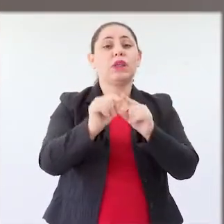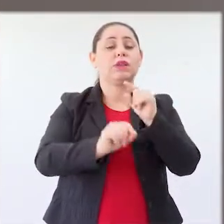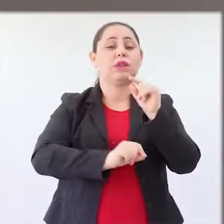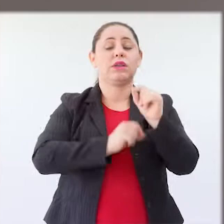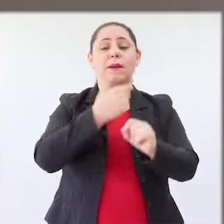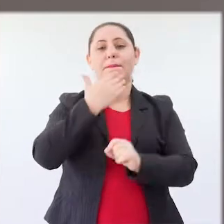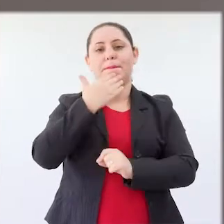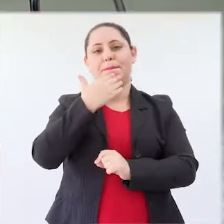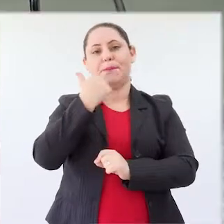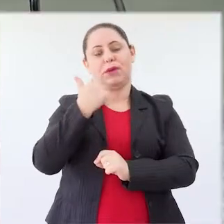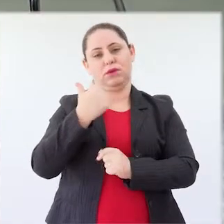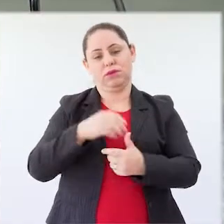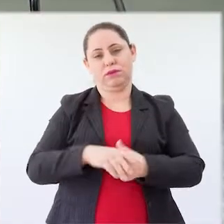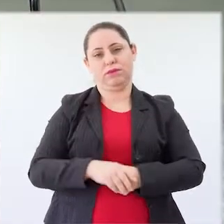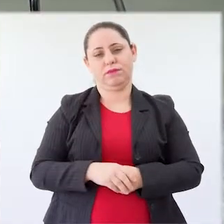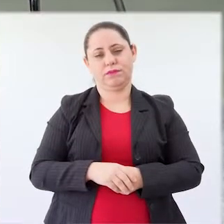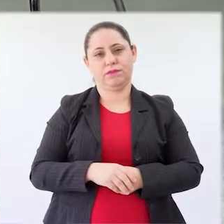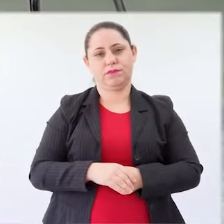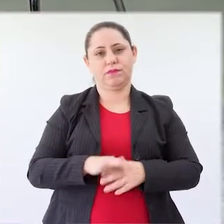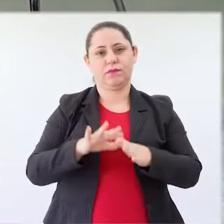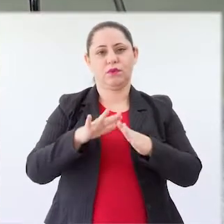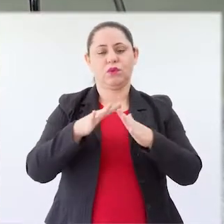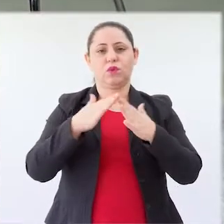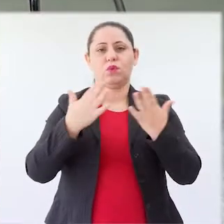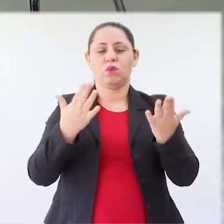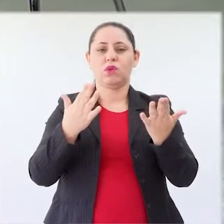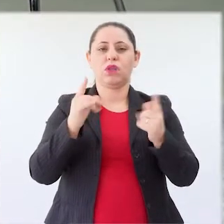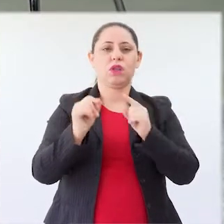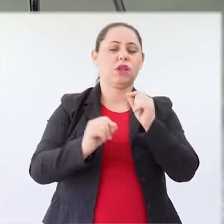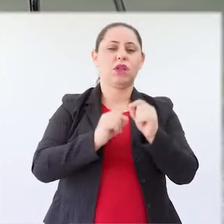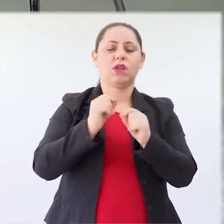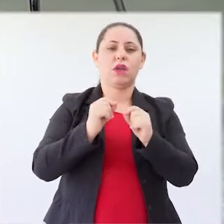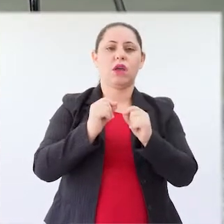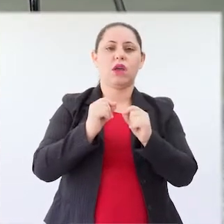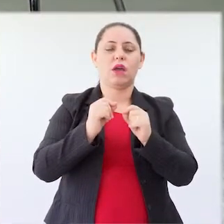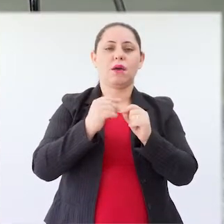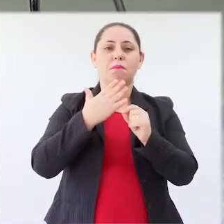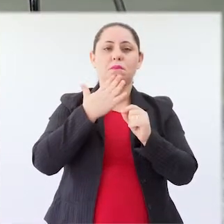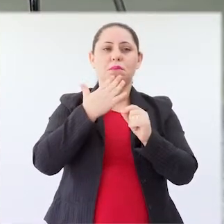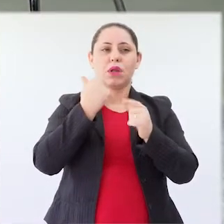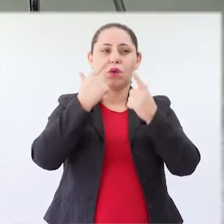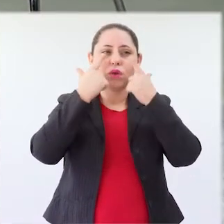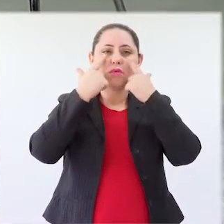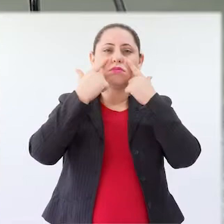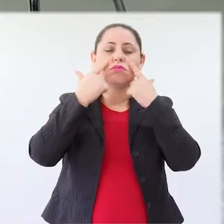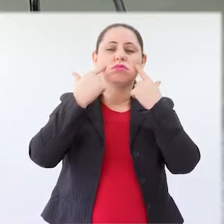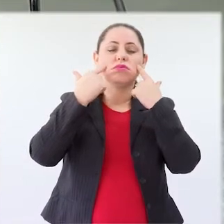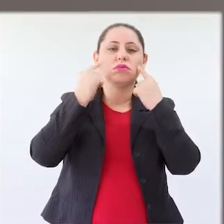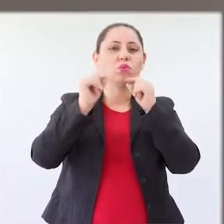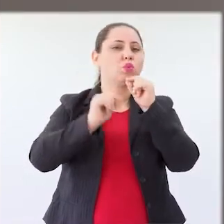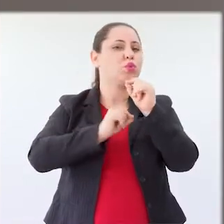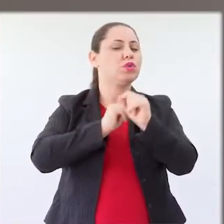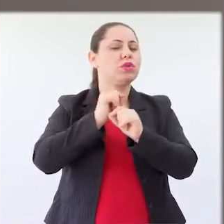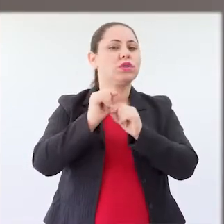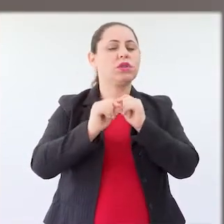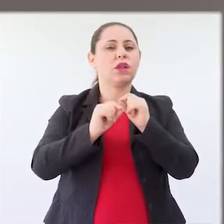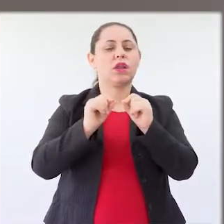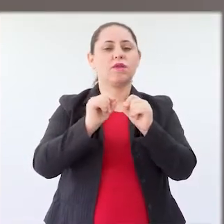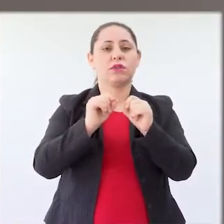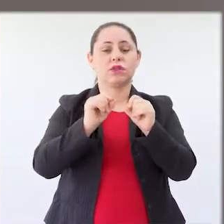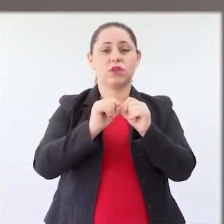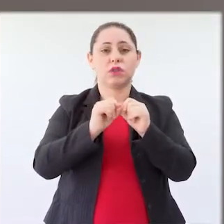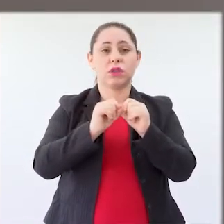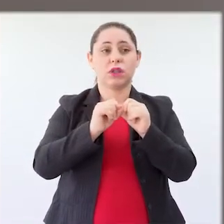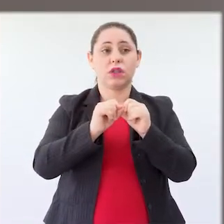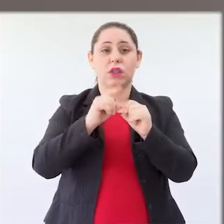quer melhorar, né? Ou suavizar. E a gente tem um diálogo para ver se ele quer que faça uma imobilização